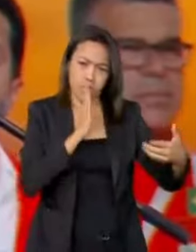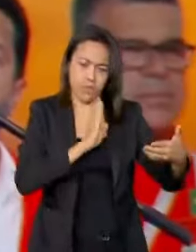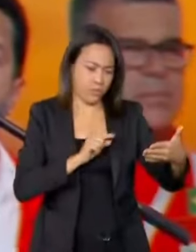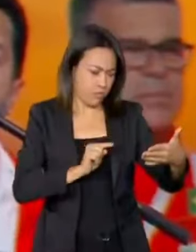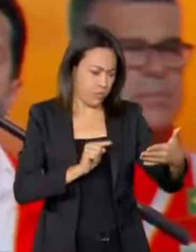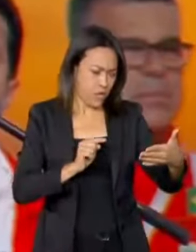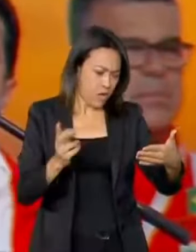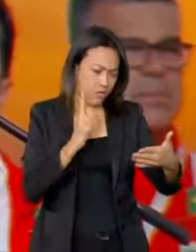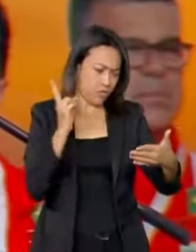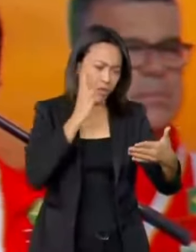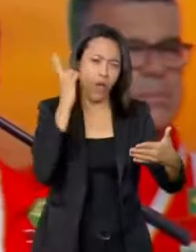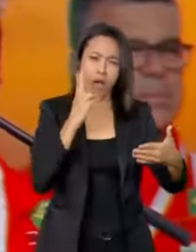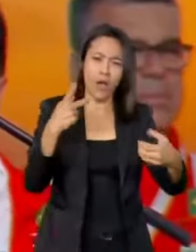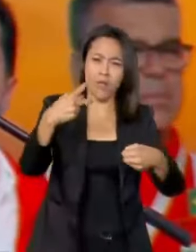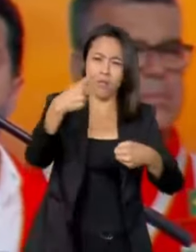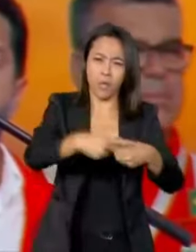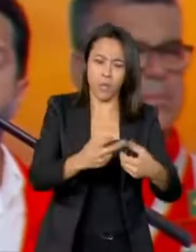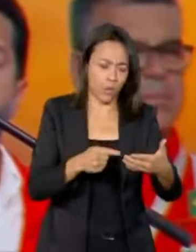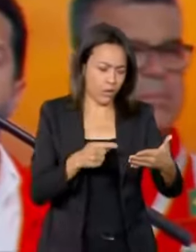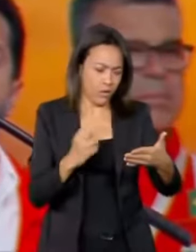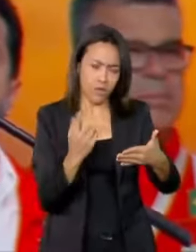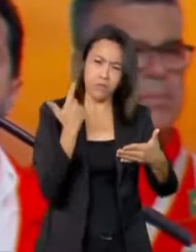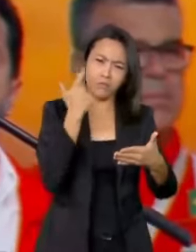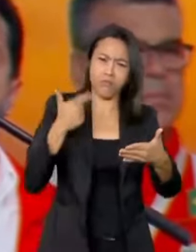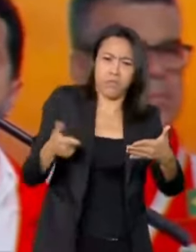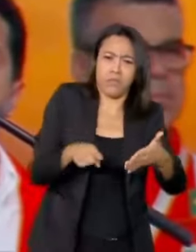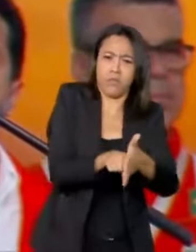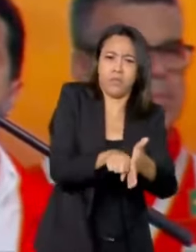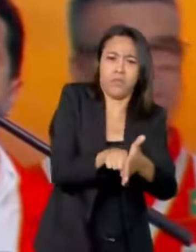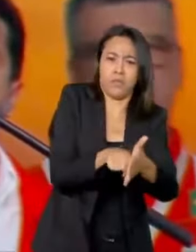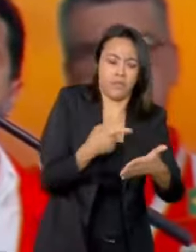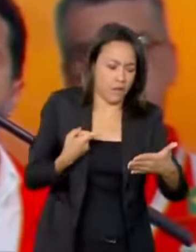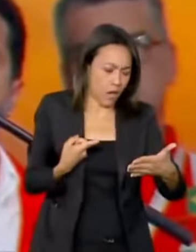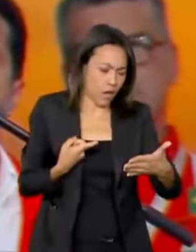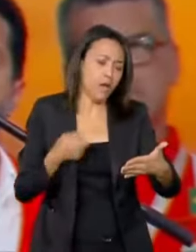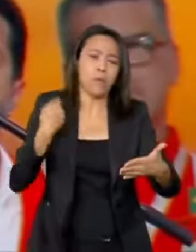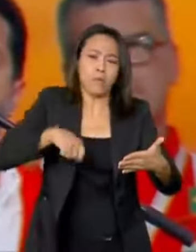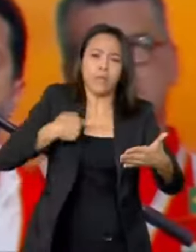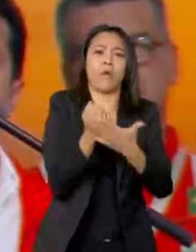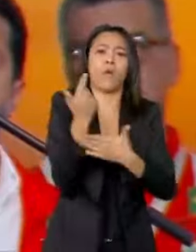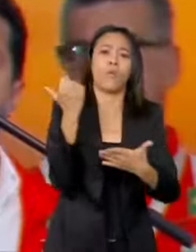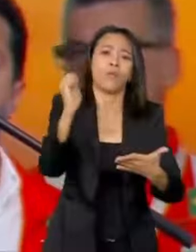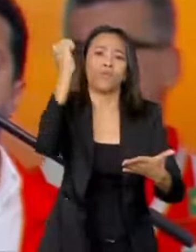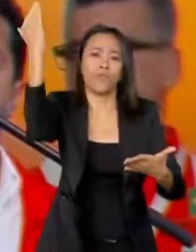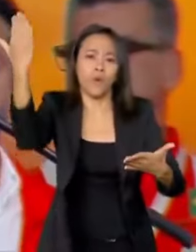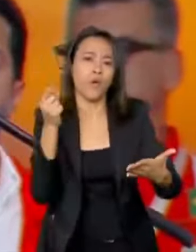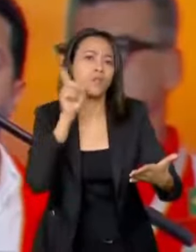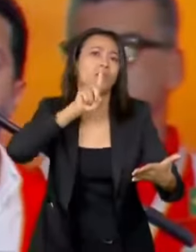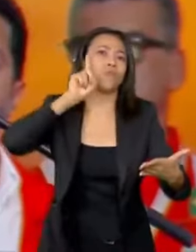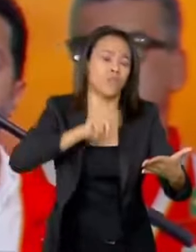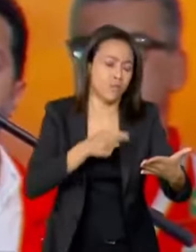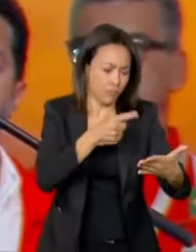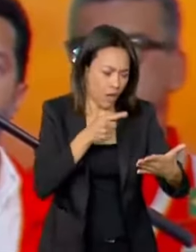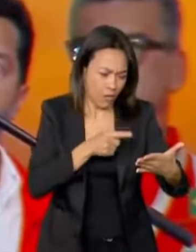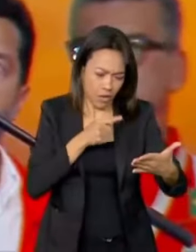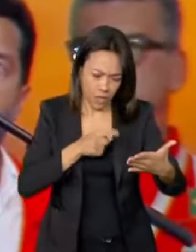ter petróleo, não tinha que pesquisar, a gente tinha que continuar importando dos Estados Unidos.